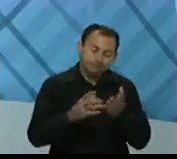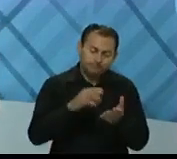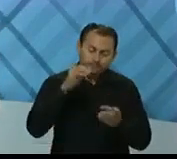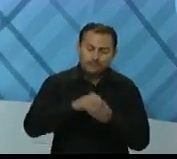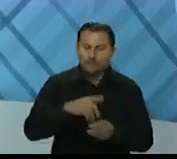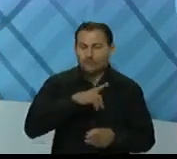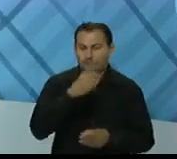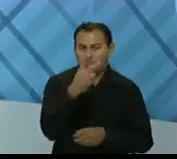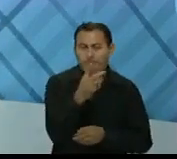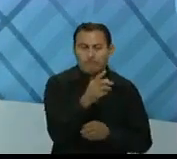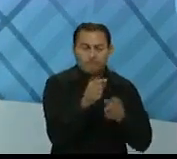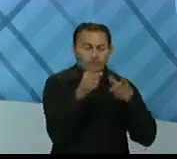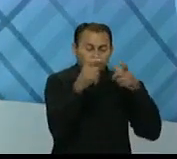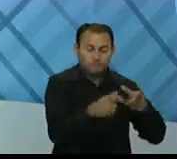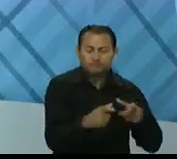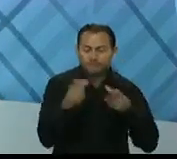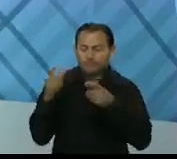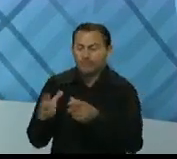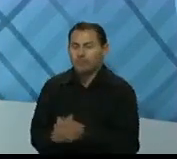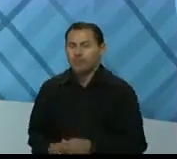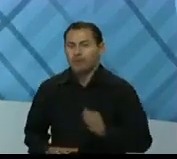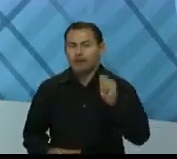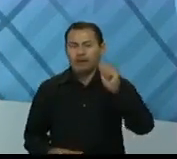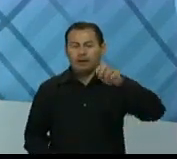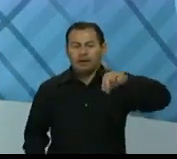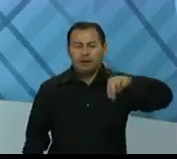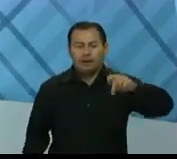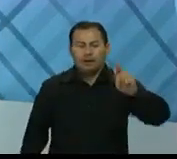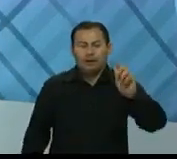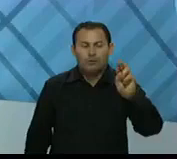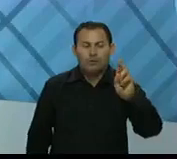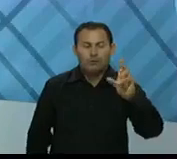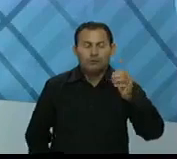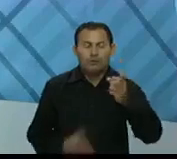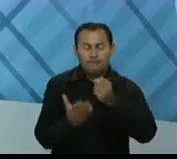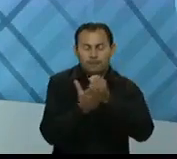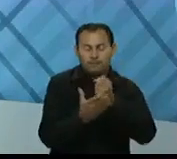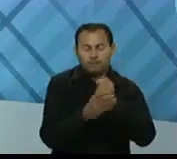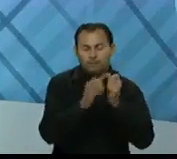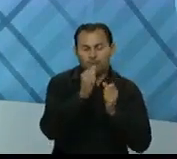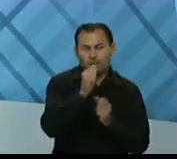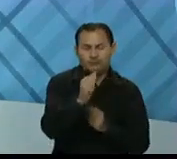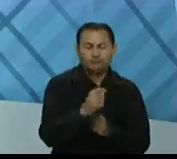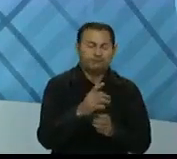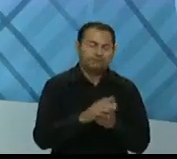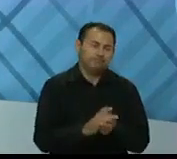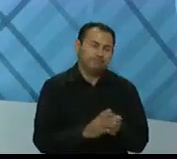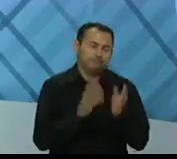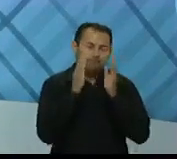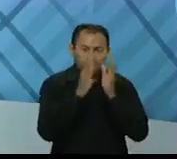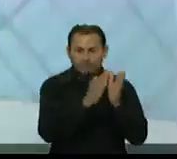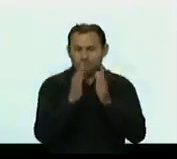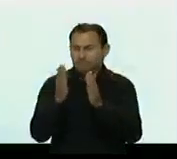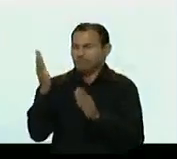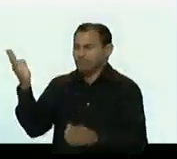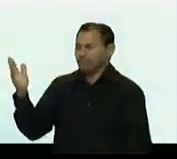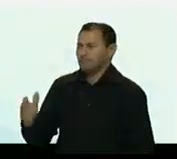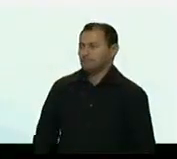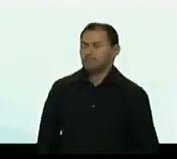de 2 pontos da circunferência. O ângulo ele é a base do nosso arco. Então, voltando aos slides.